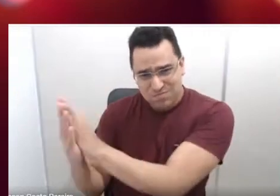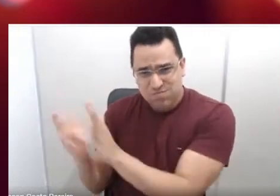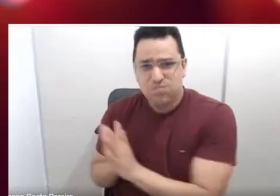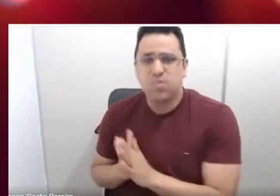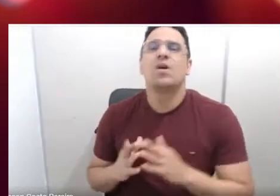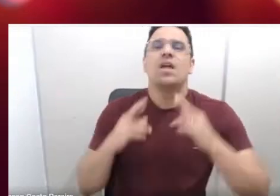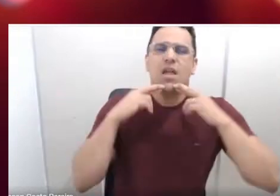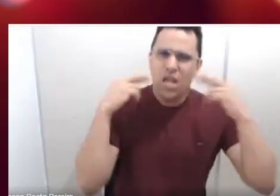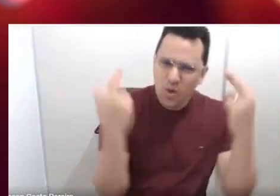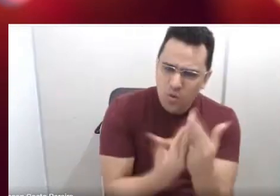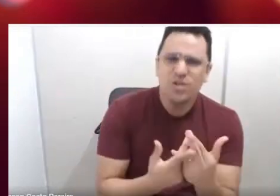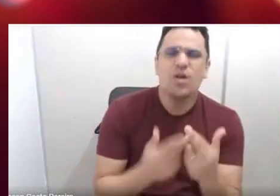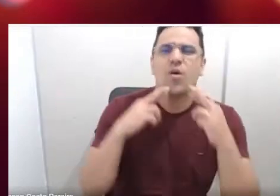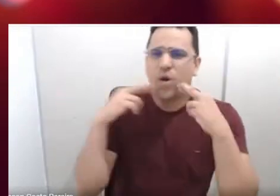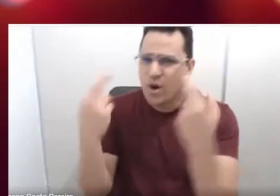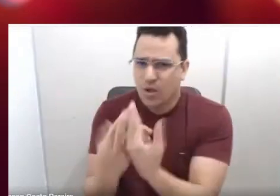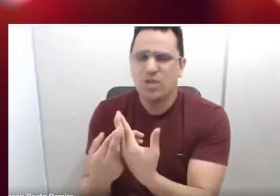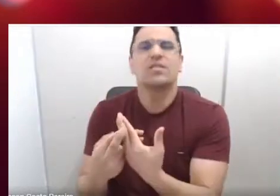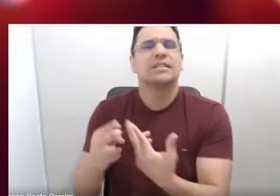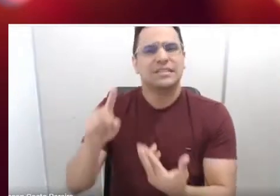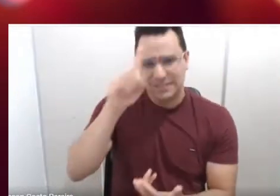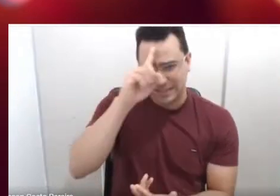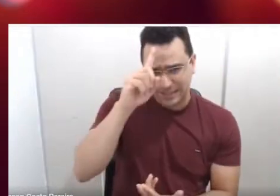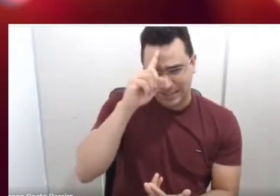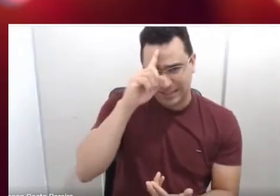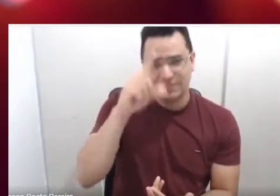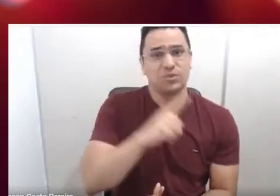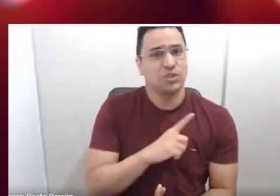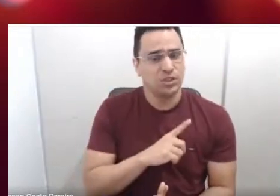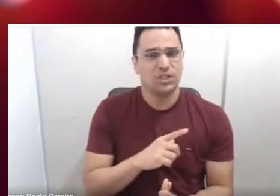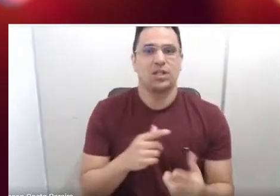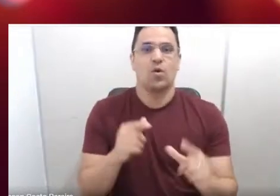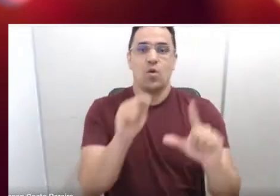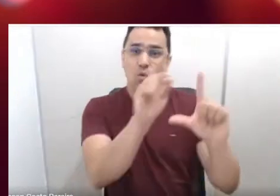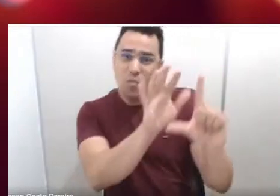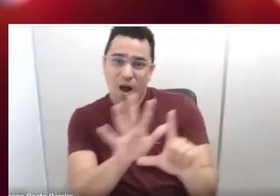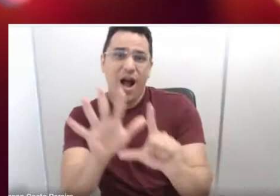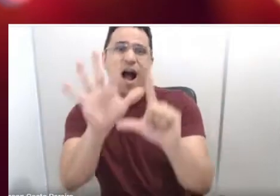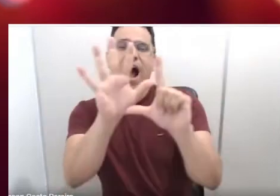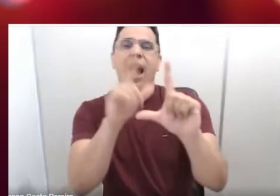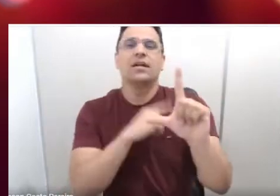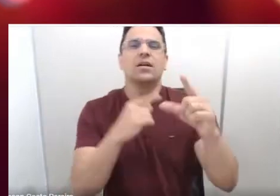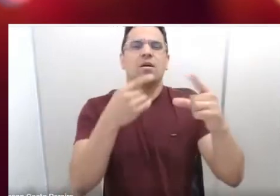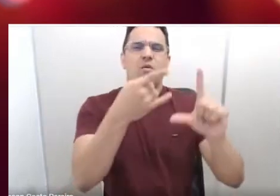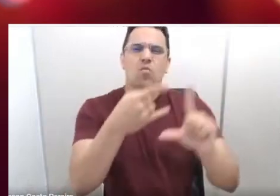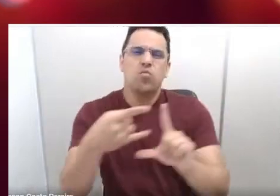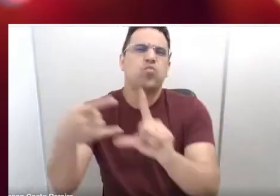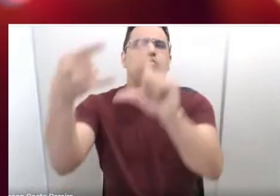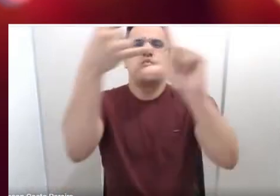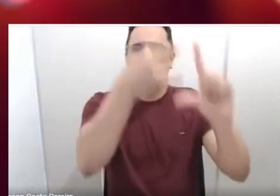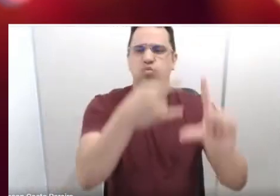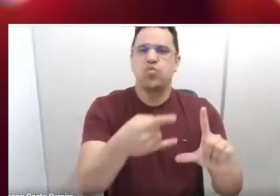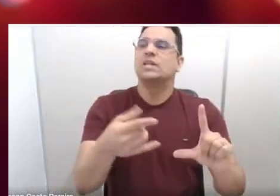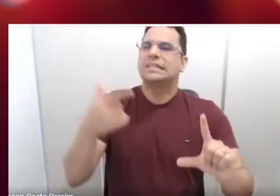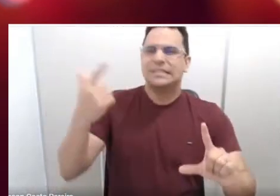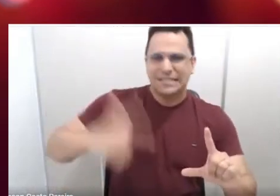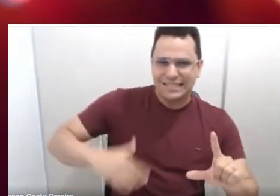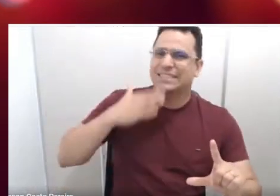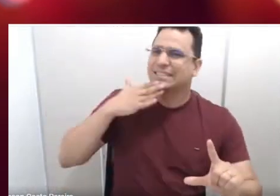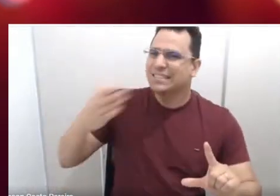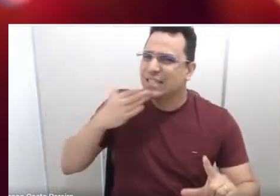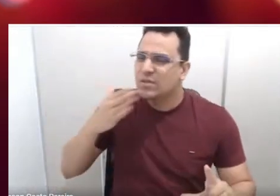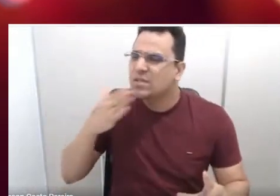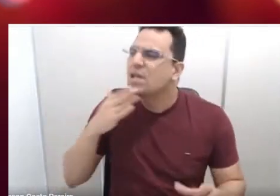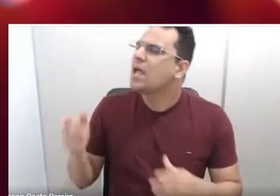foram muitas reuniões, a gente fazia muita assembleia pelo Google Meet, fazia muito debate para consultar os estudantes sobre o plano